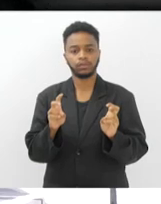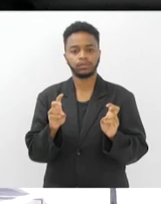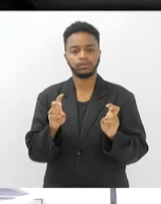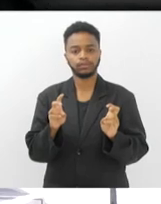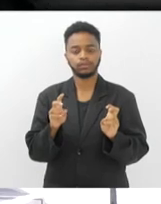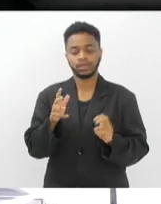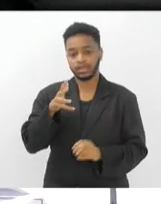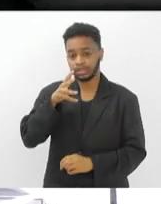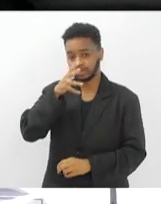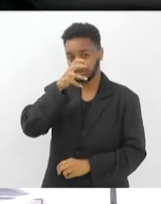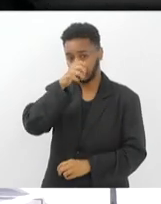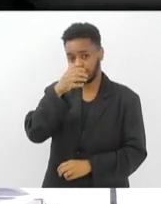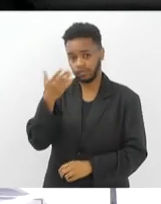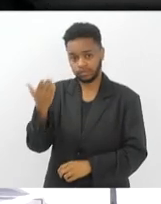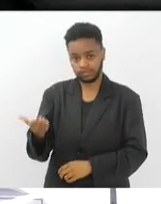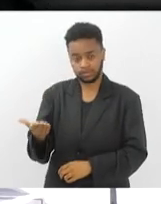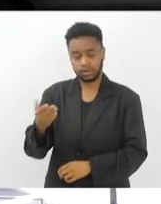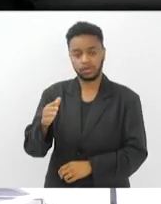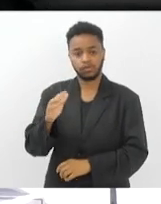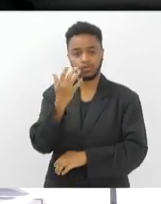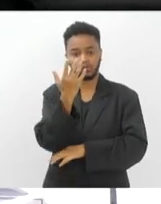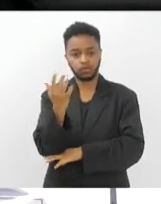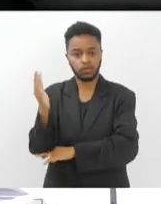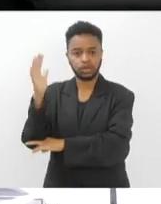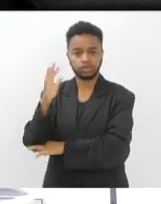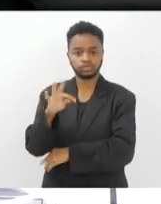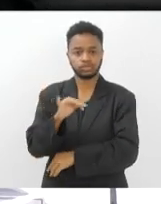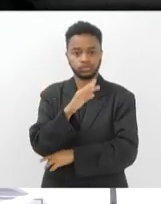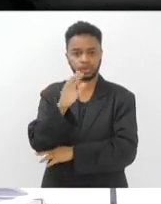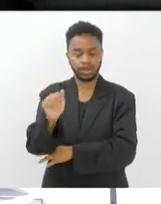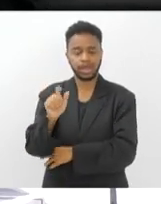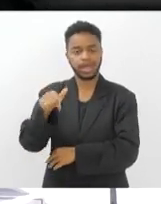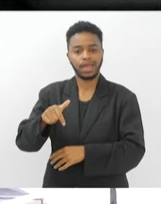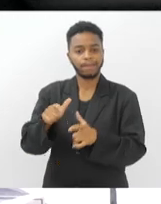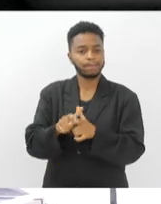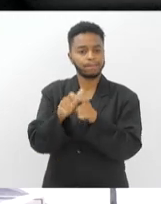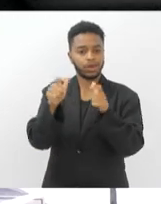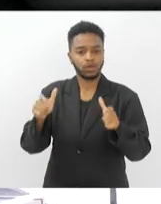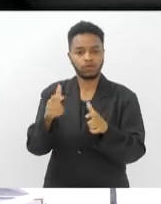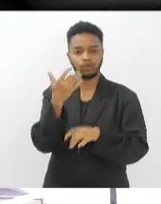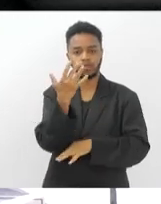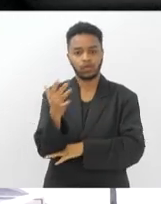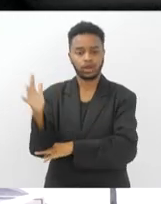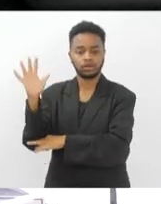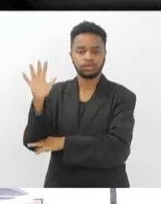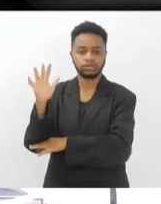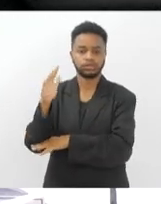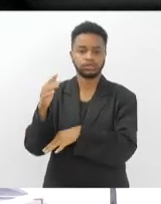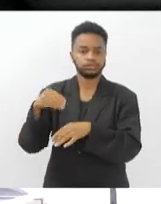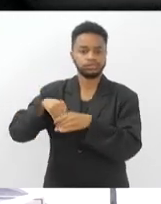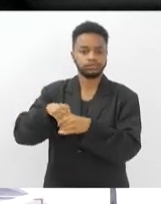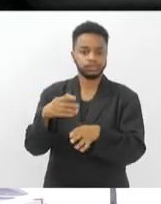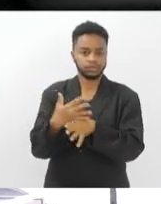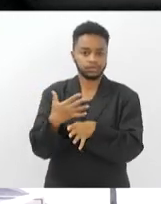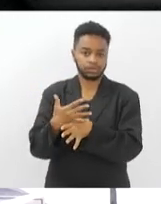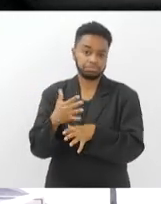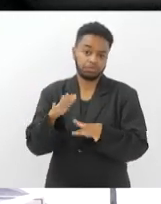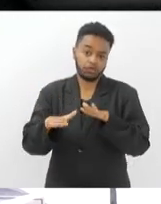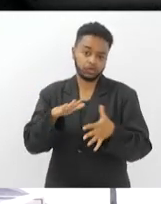salvadora floresta da Tijuca, a maior floresta urbana, quiçá, do mundo,